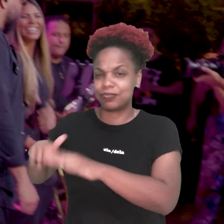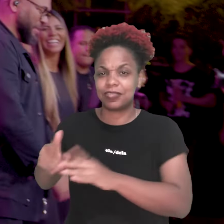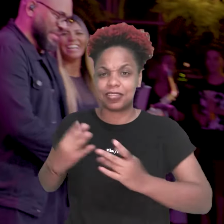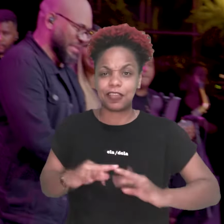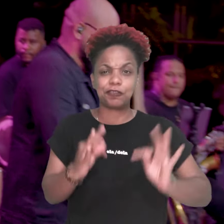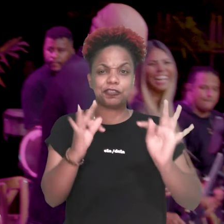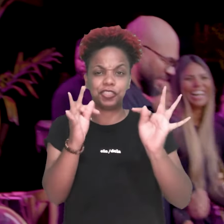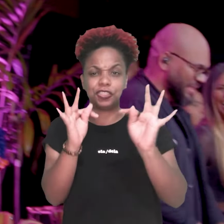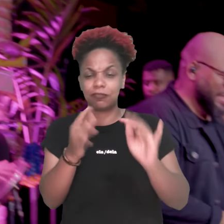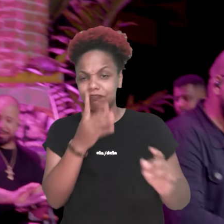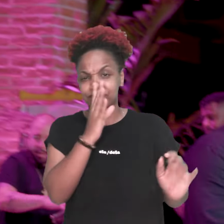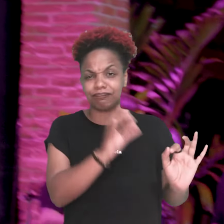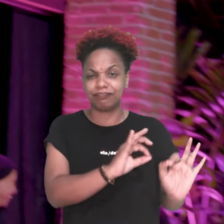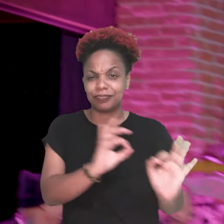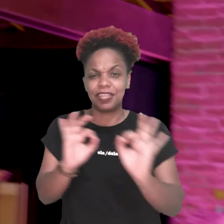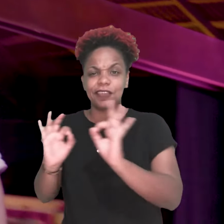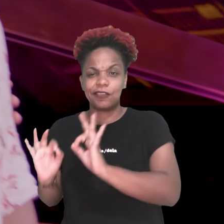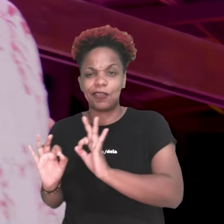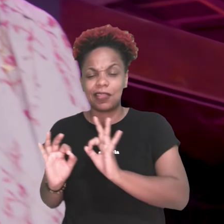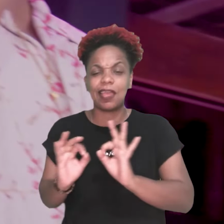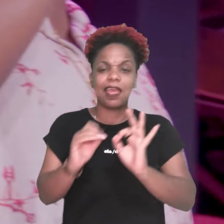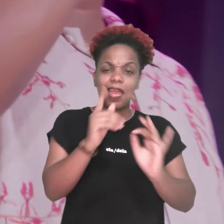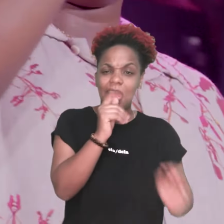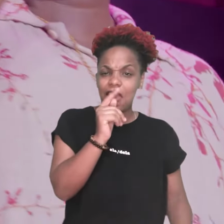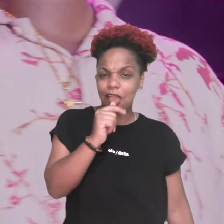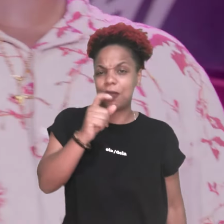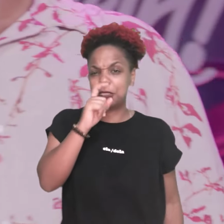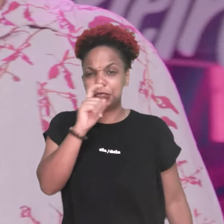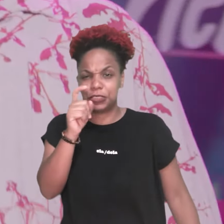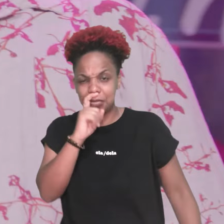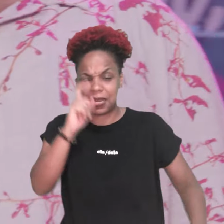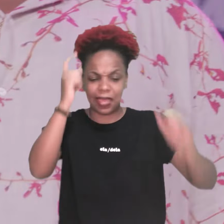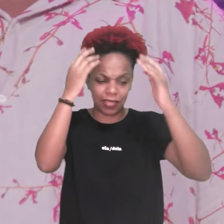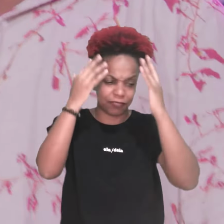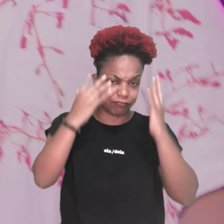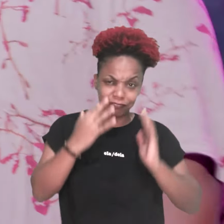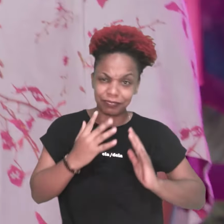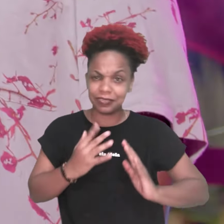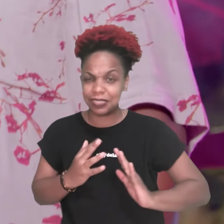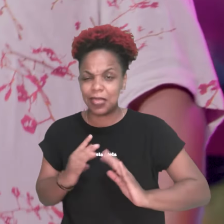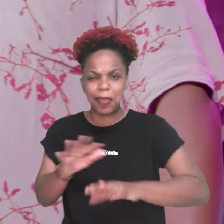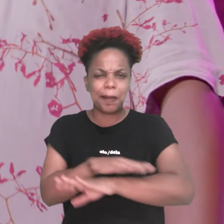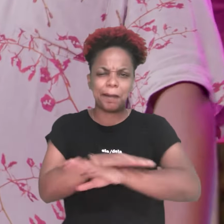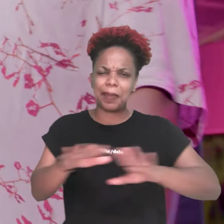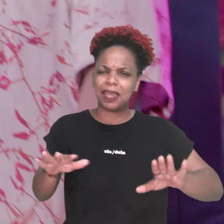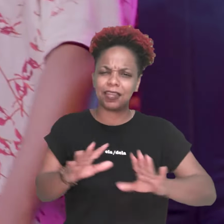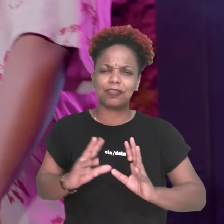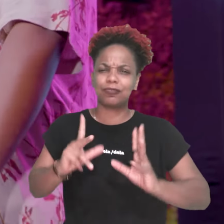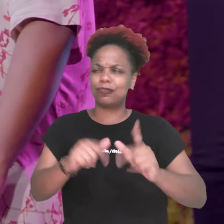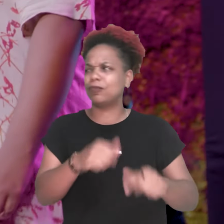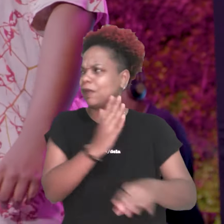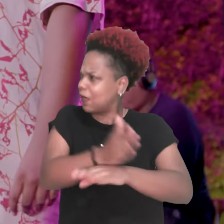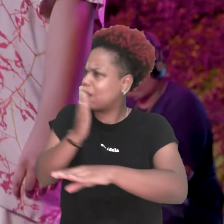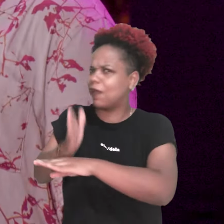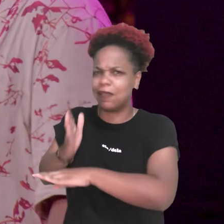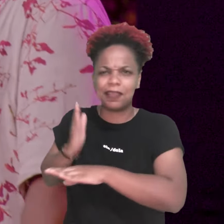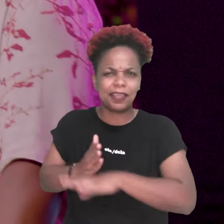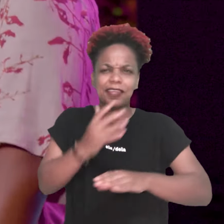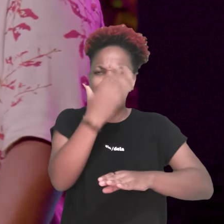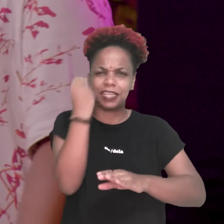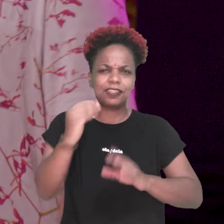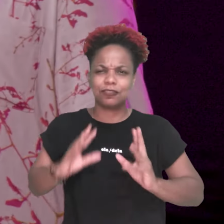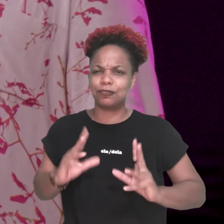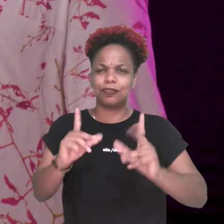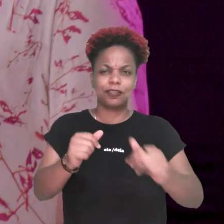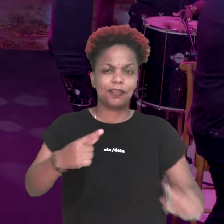e assovia. Vai de sombra e água fria. Inspira e desacelerou. Para de rotina, só pra ter platina. Se a